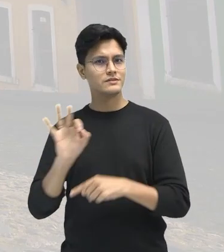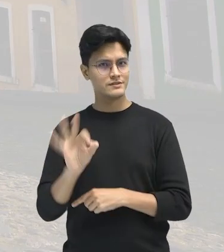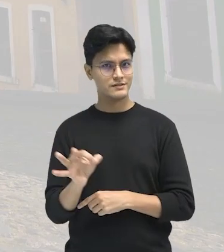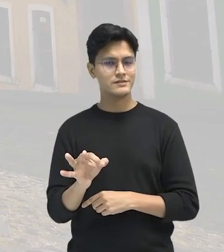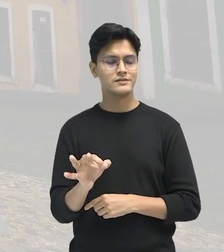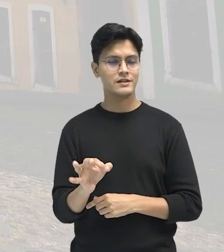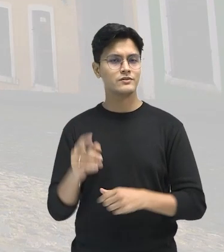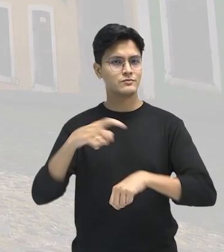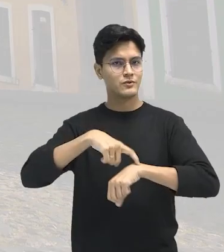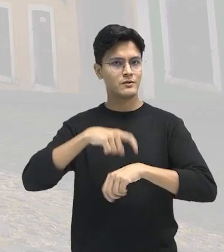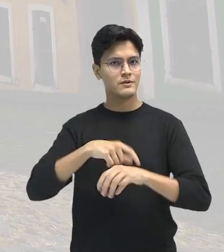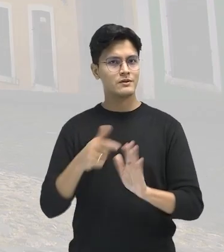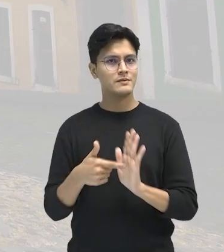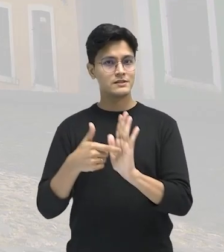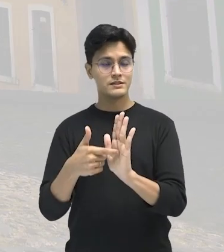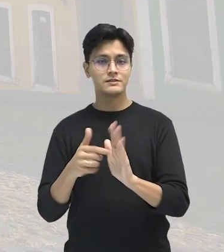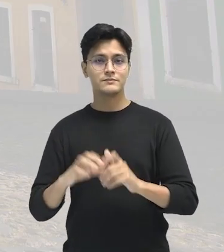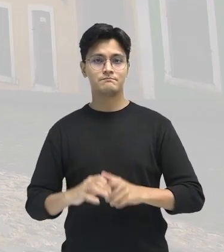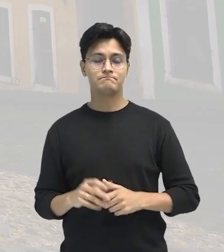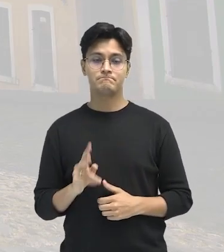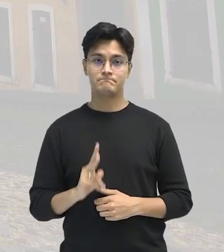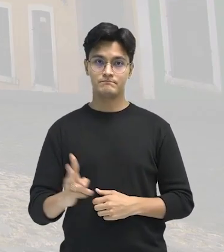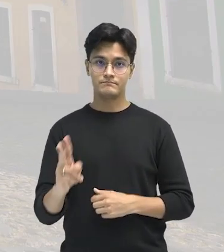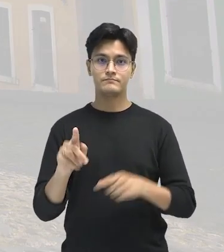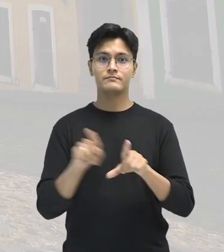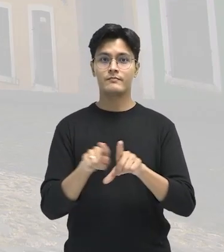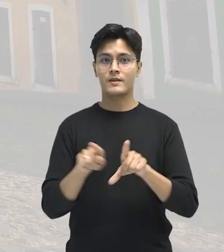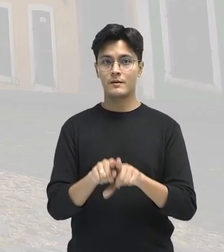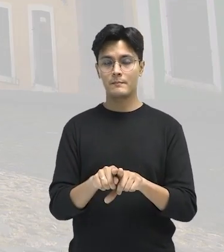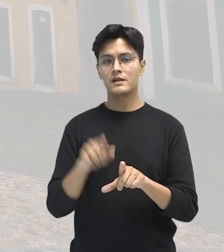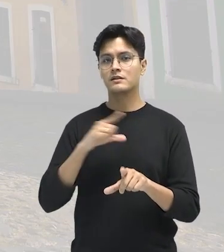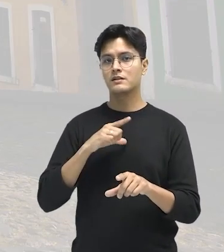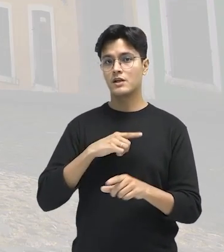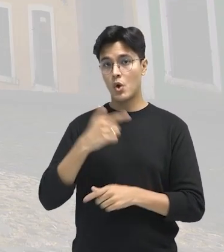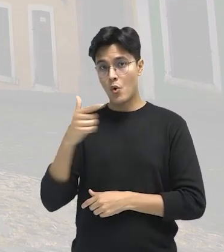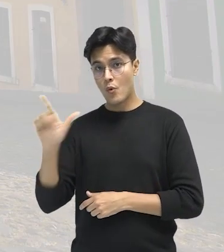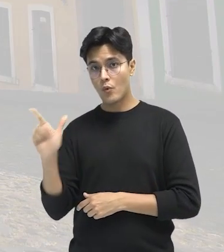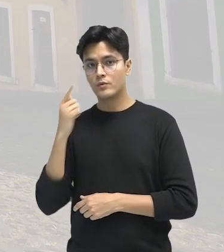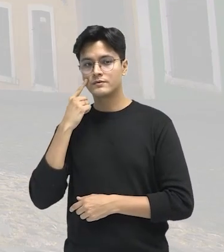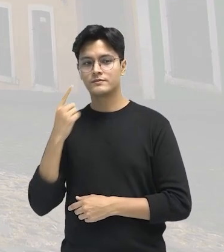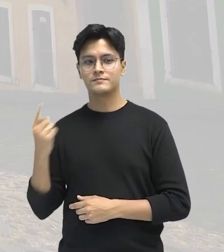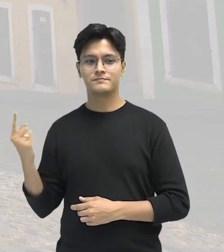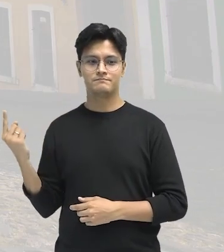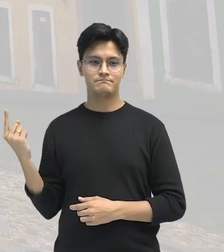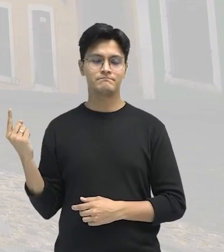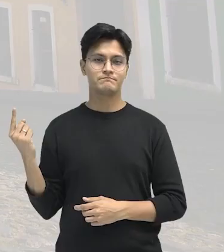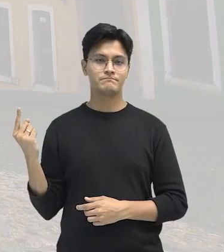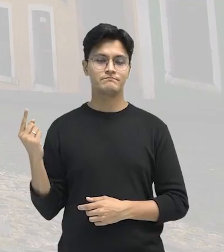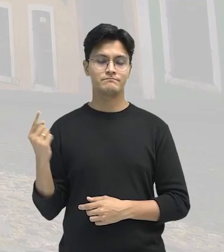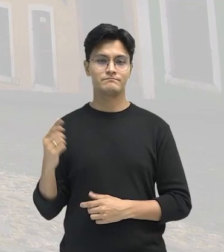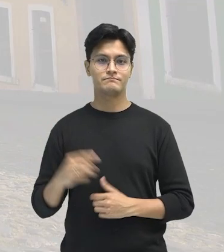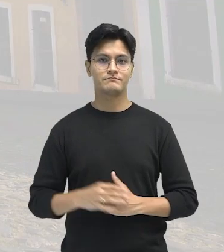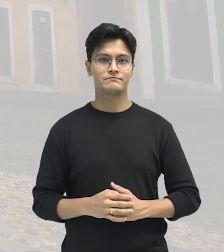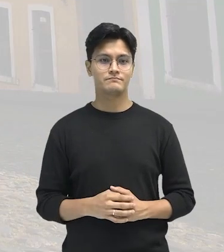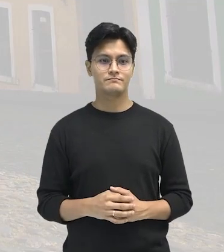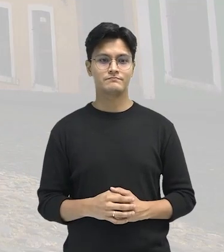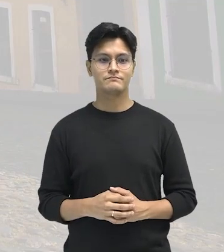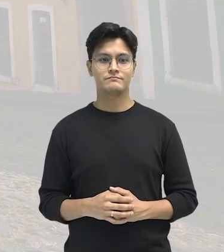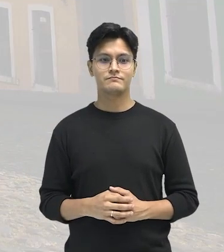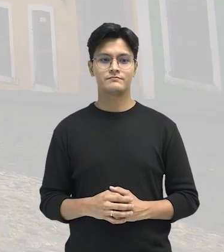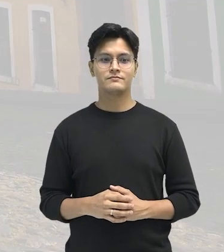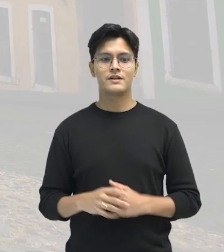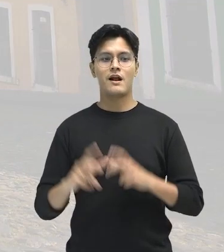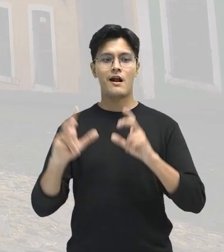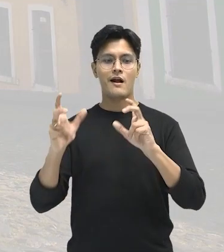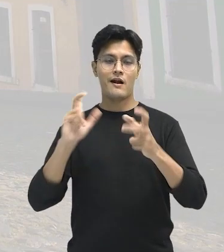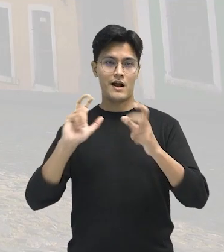na apresentação. Prosseguindo, além do berimbau, nós temos um outro chamado de